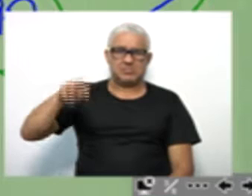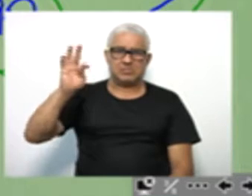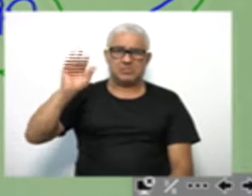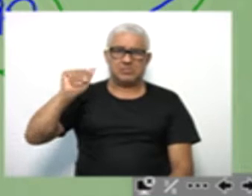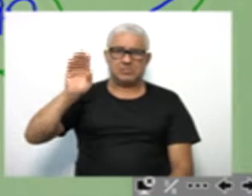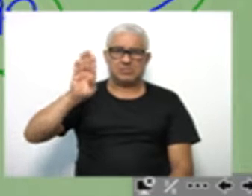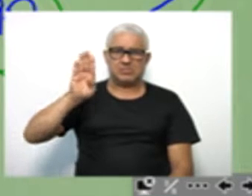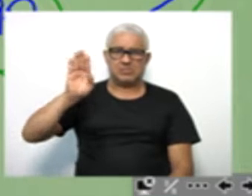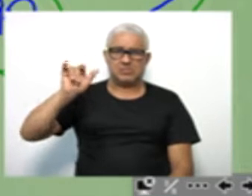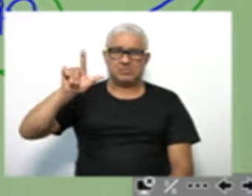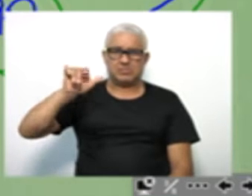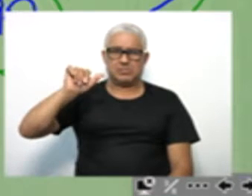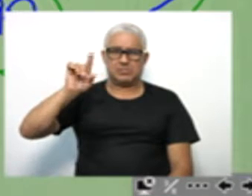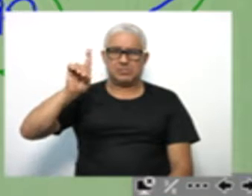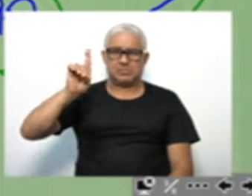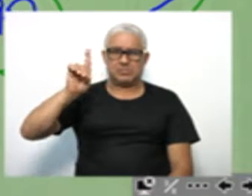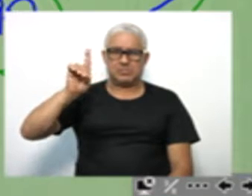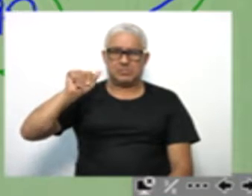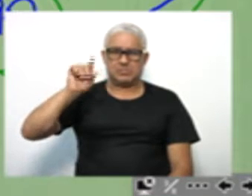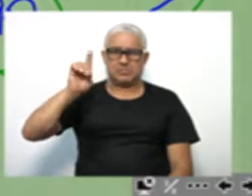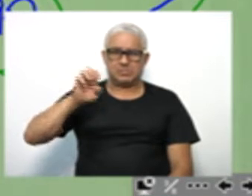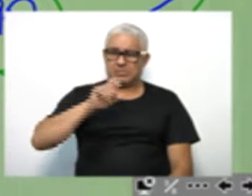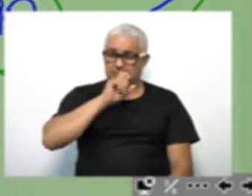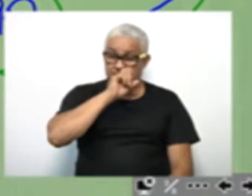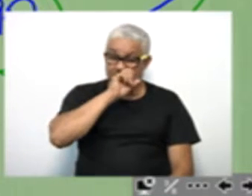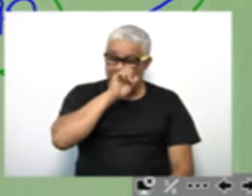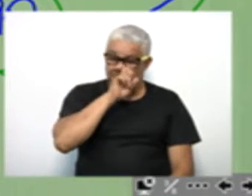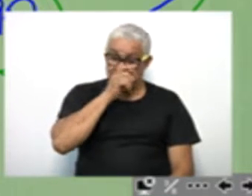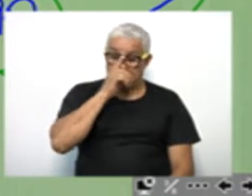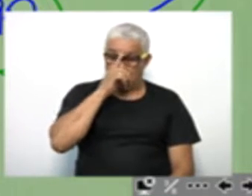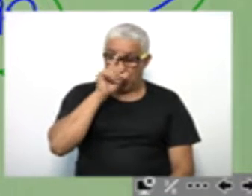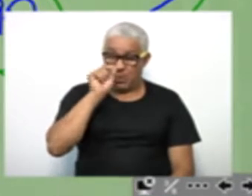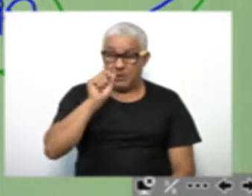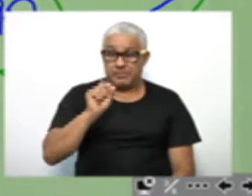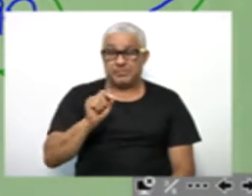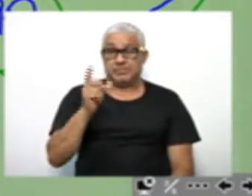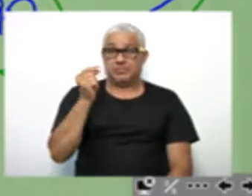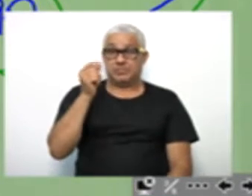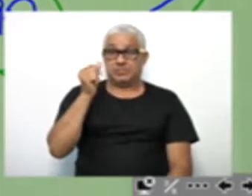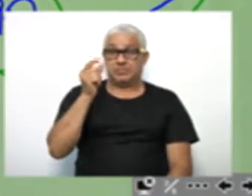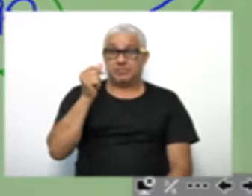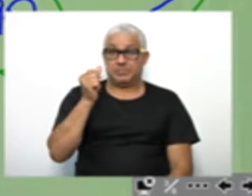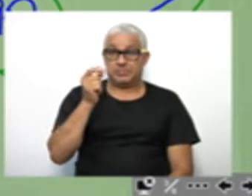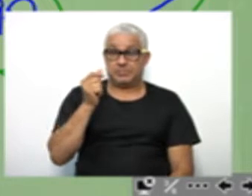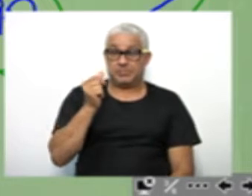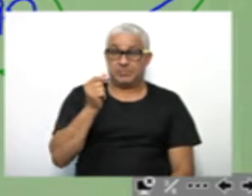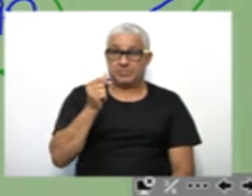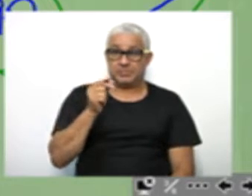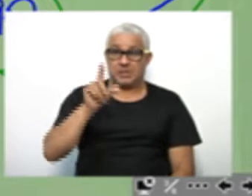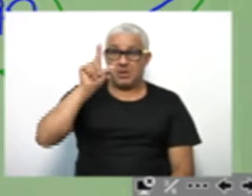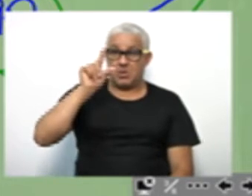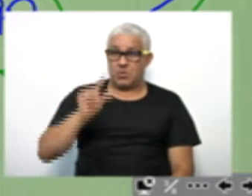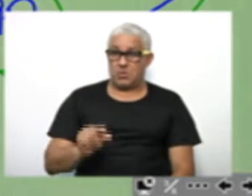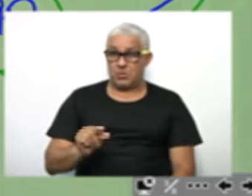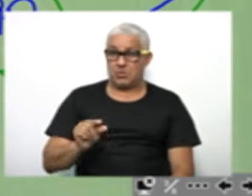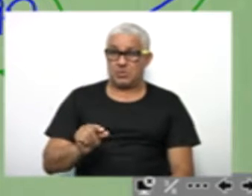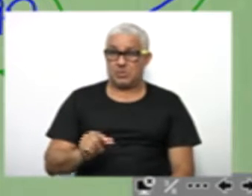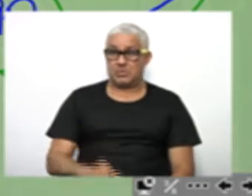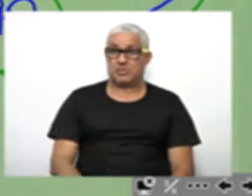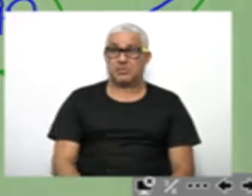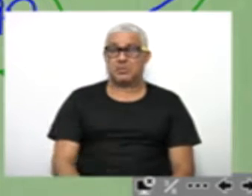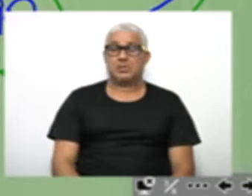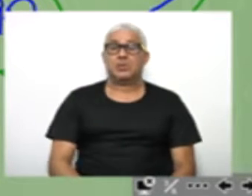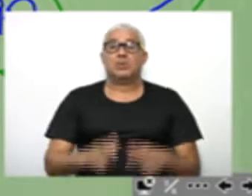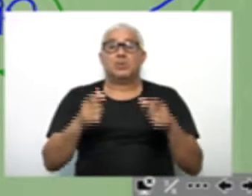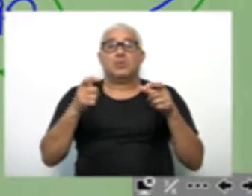capital que é investido nela. O que difere é que esse capital rende menos, né, em relação a